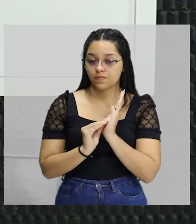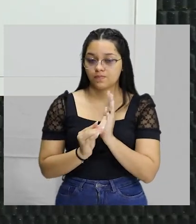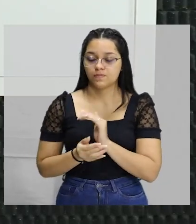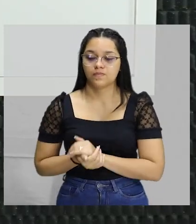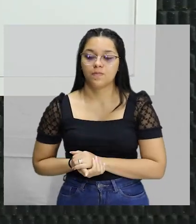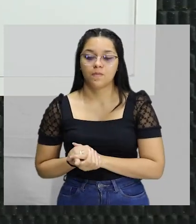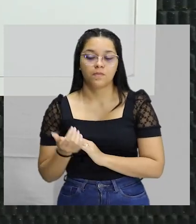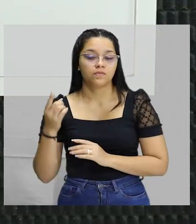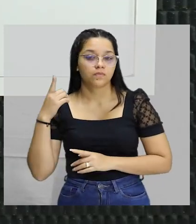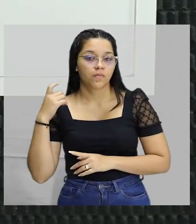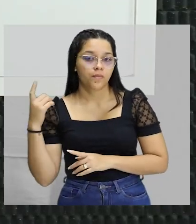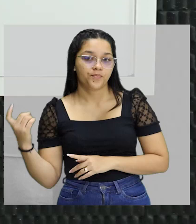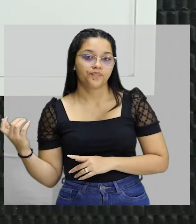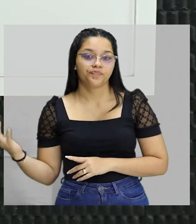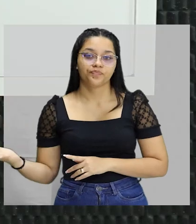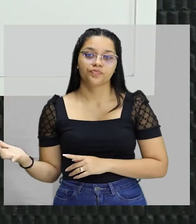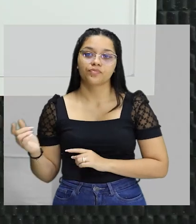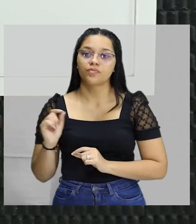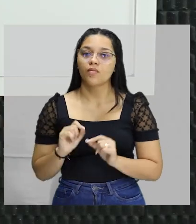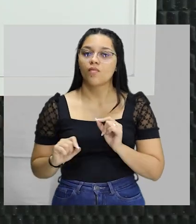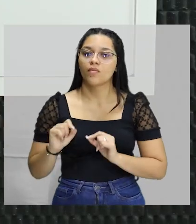O som, gente, o som